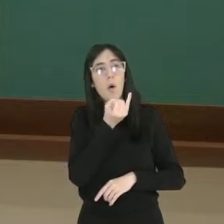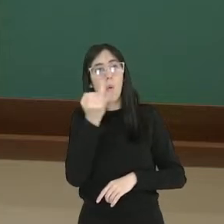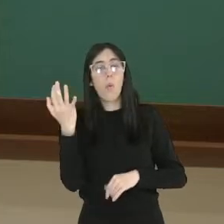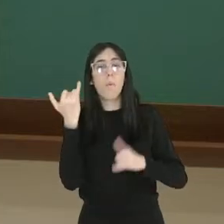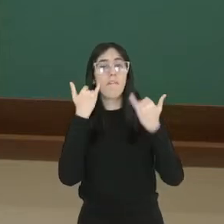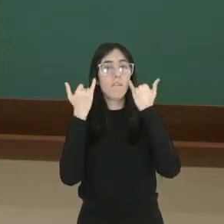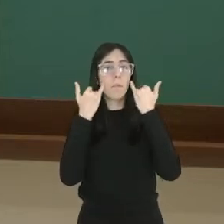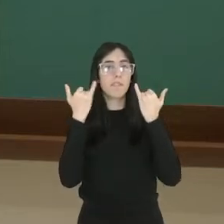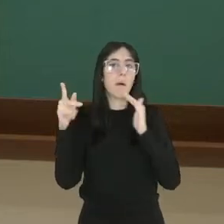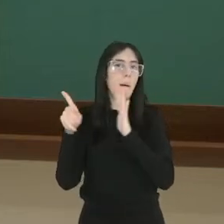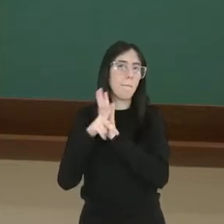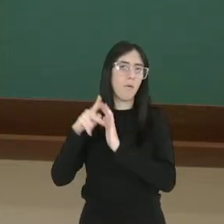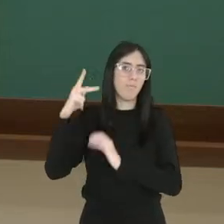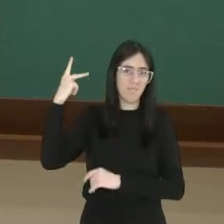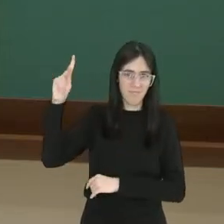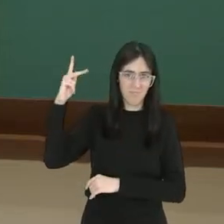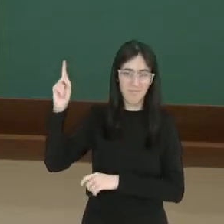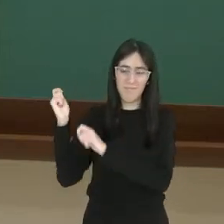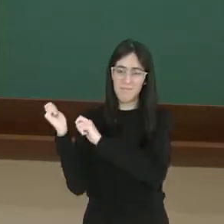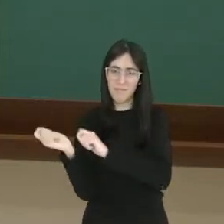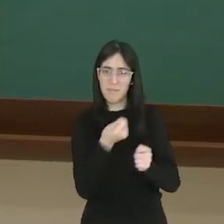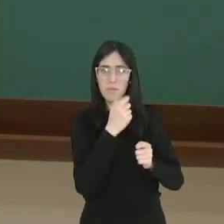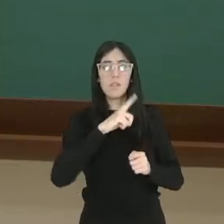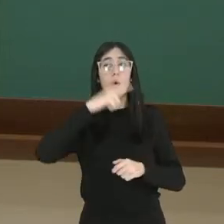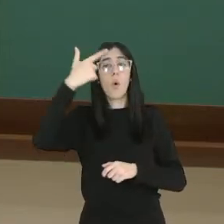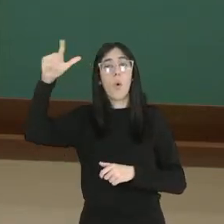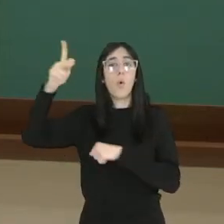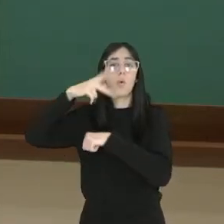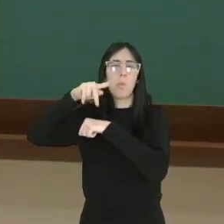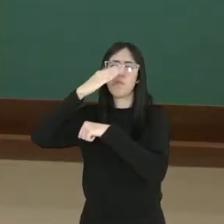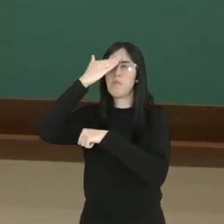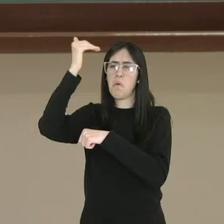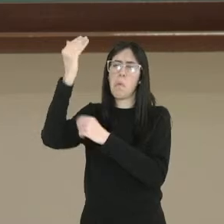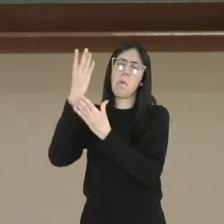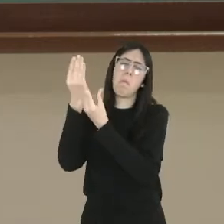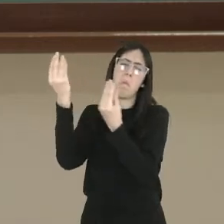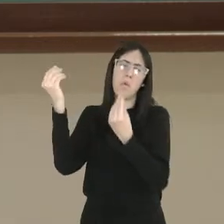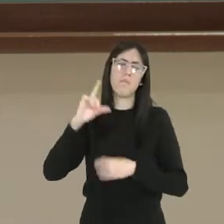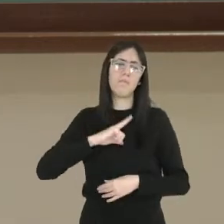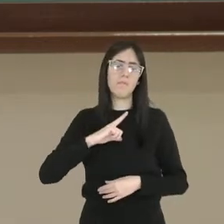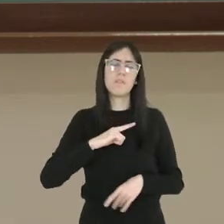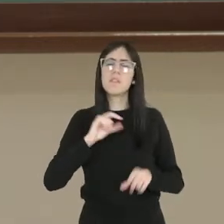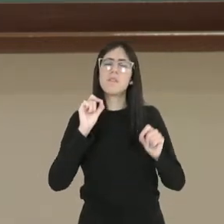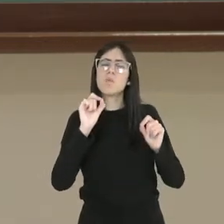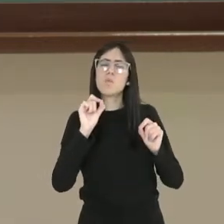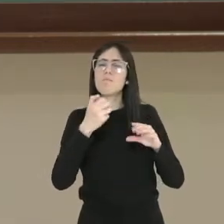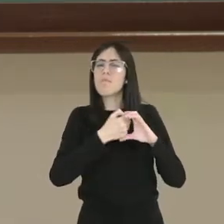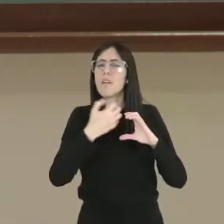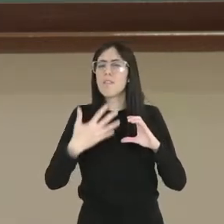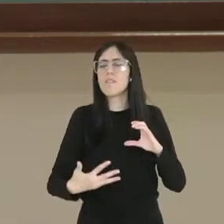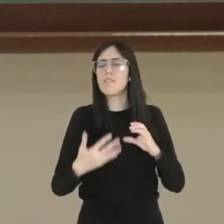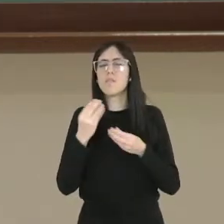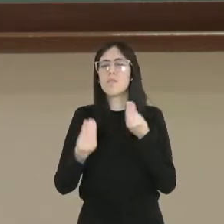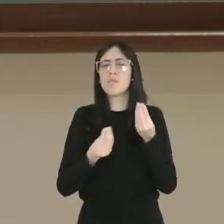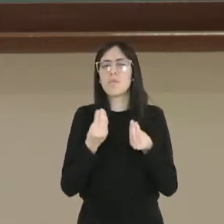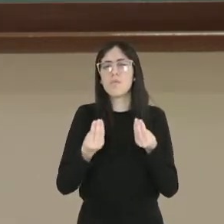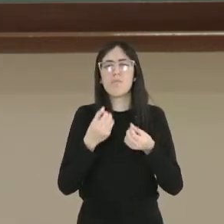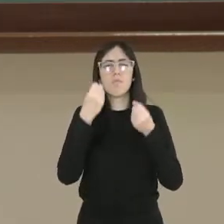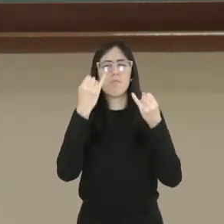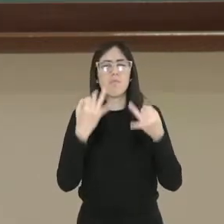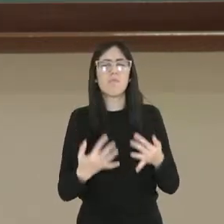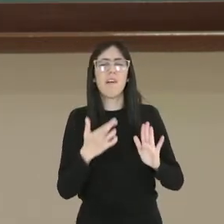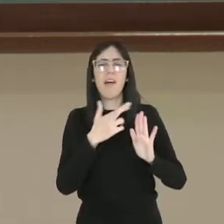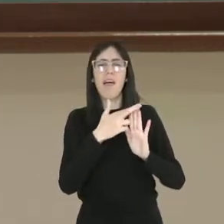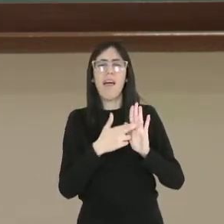compõem essa modalidade tão popular em outros países. Então, quais elementos fazem parte dessa modalidade? Como que são